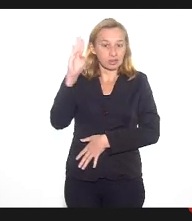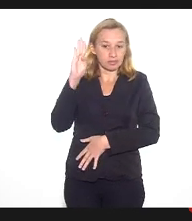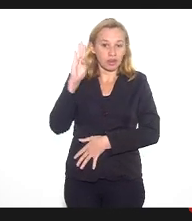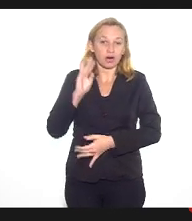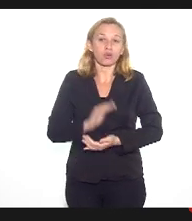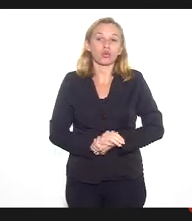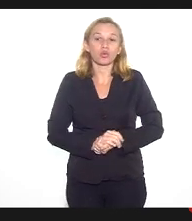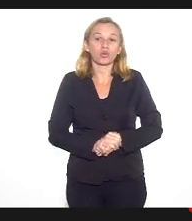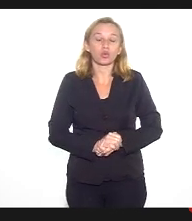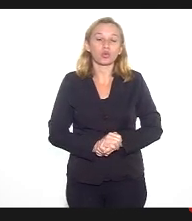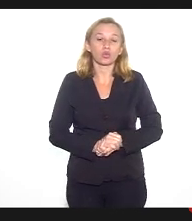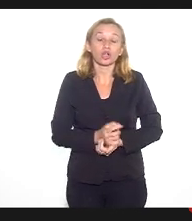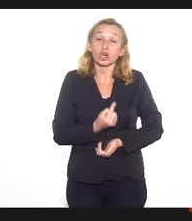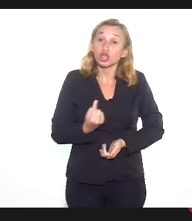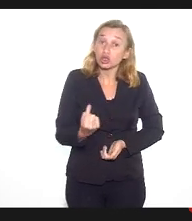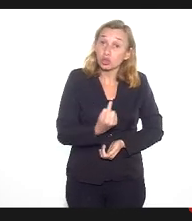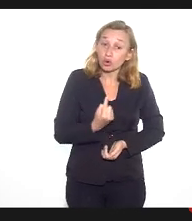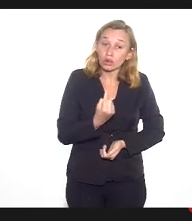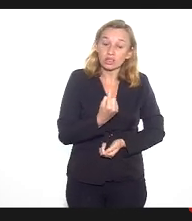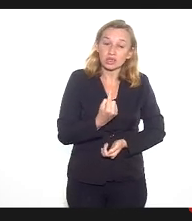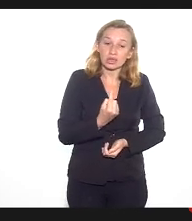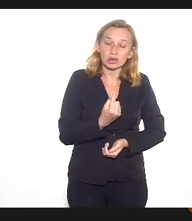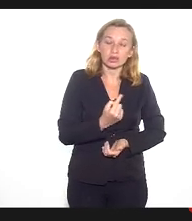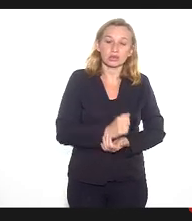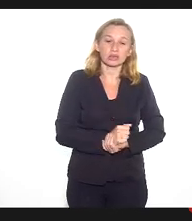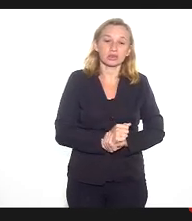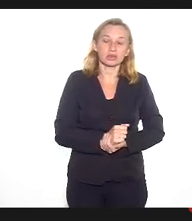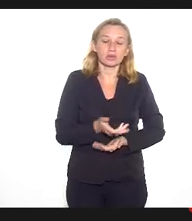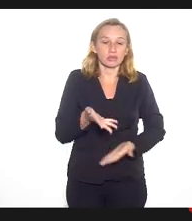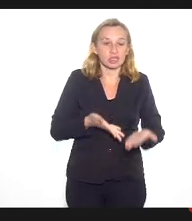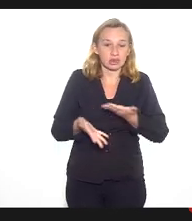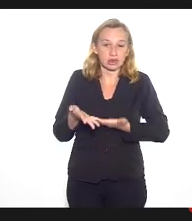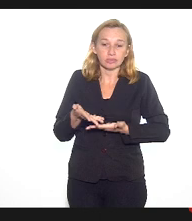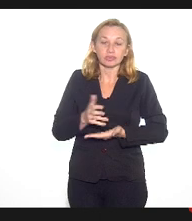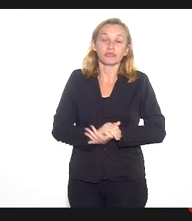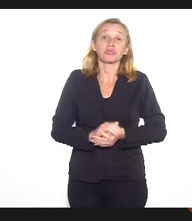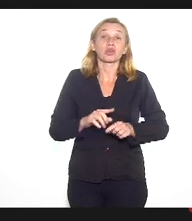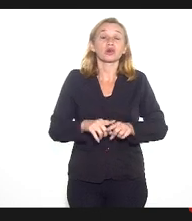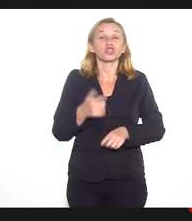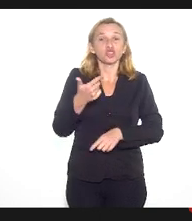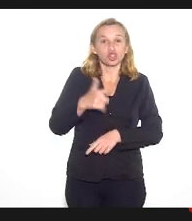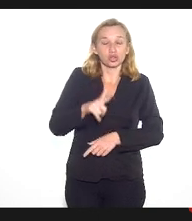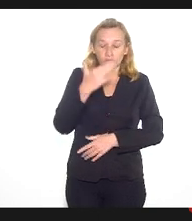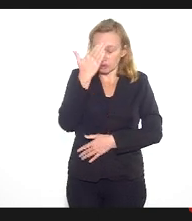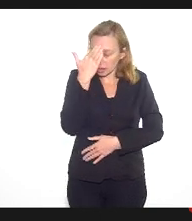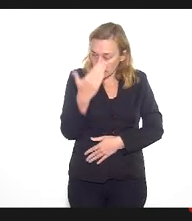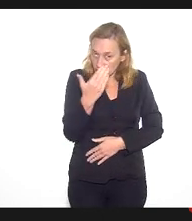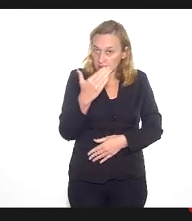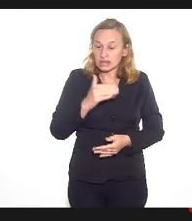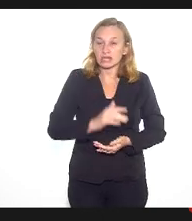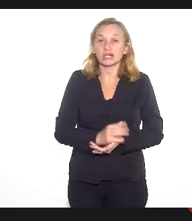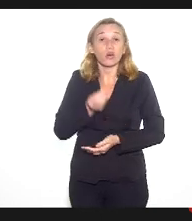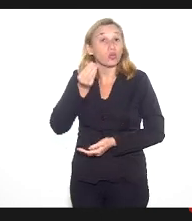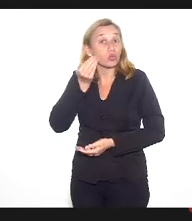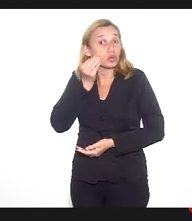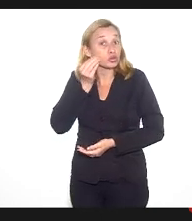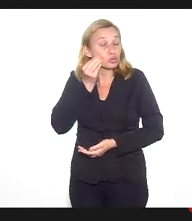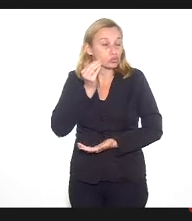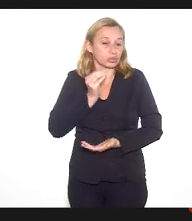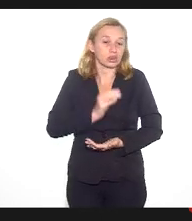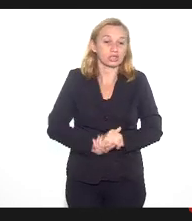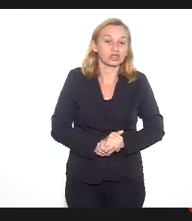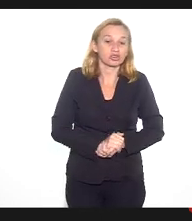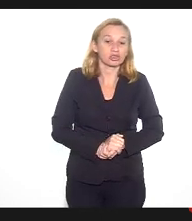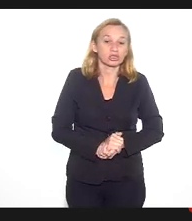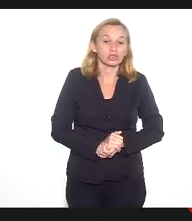do quesito a nós enviado sobre a parceria. Mais uma vez, agradecemos a oportunidade